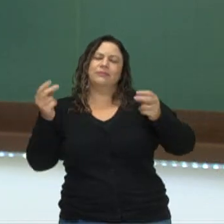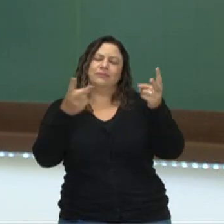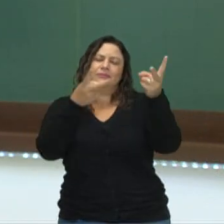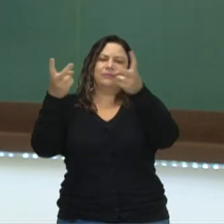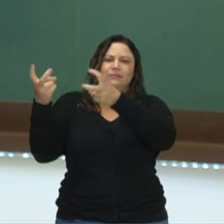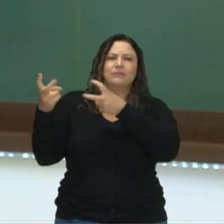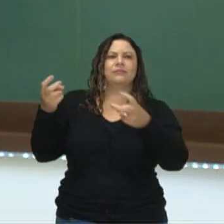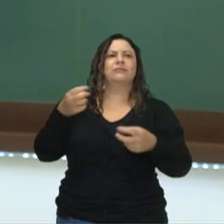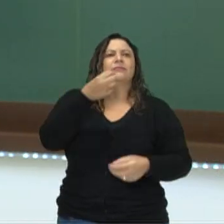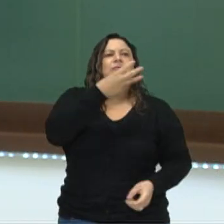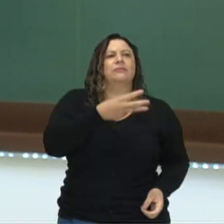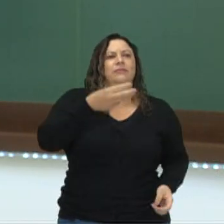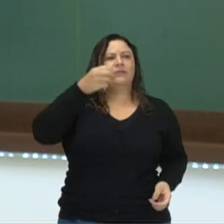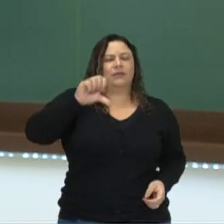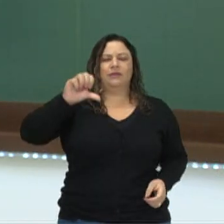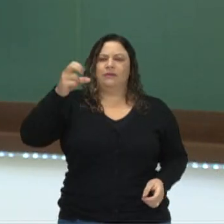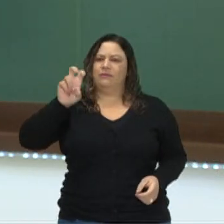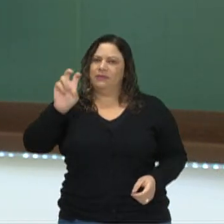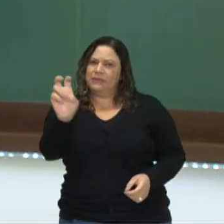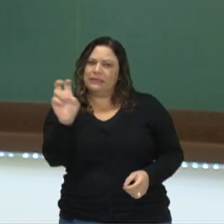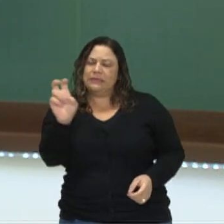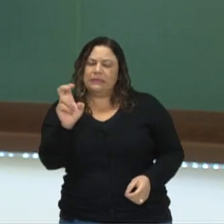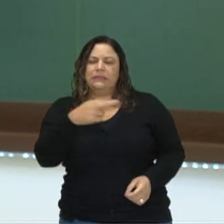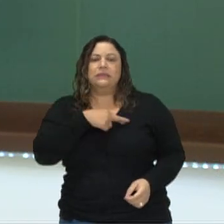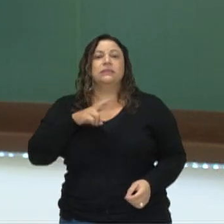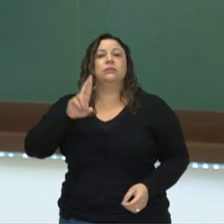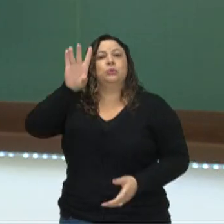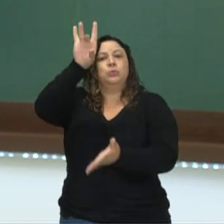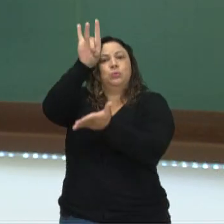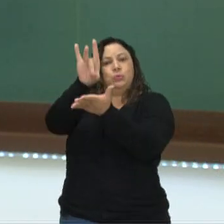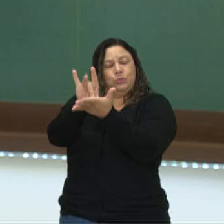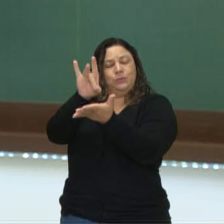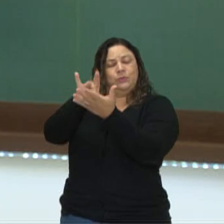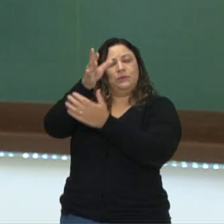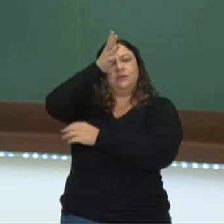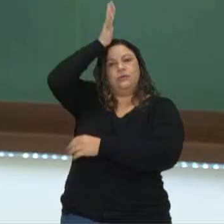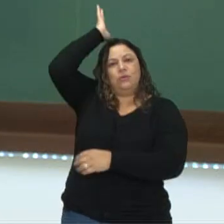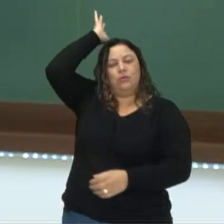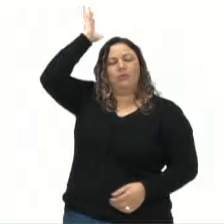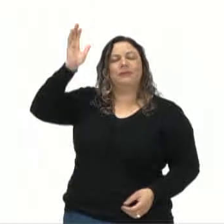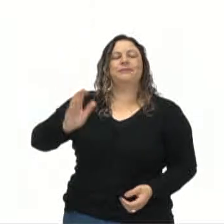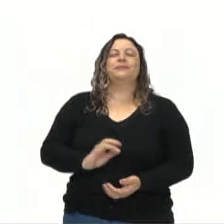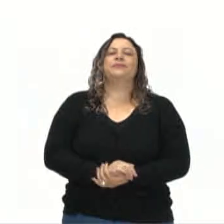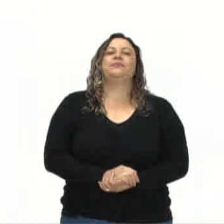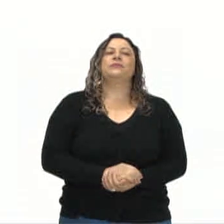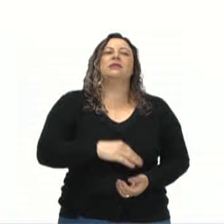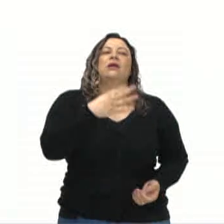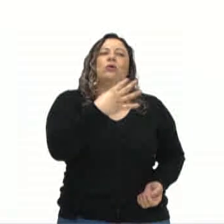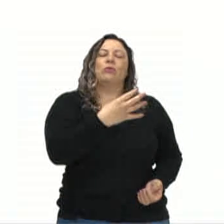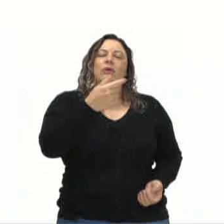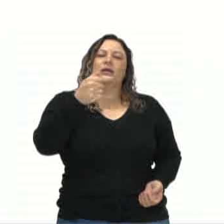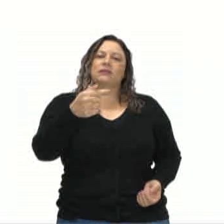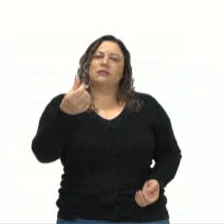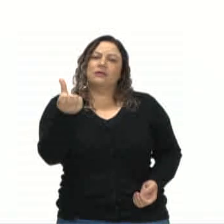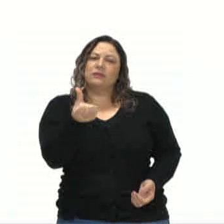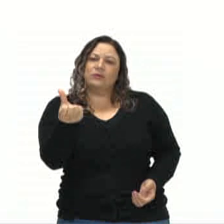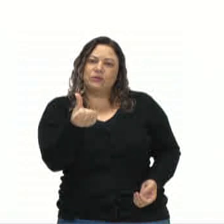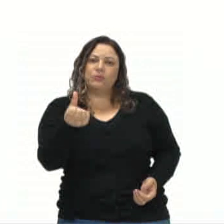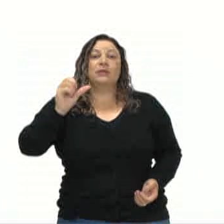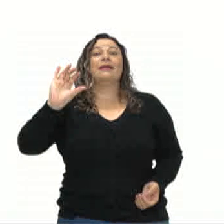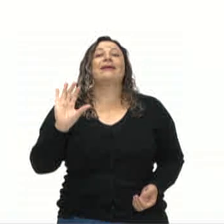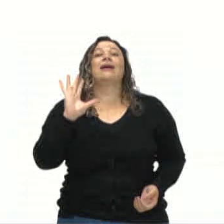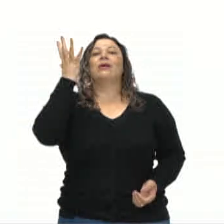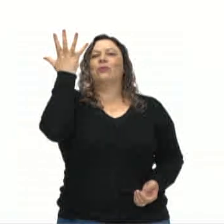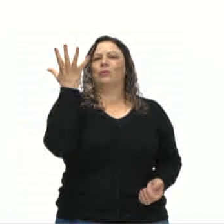em 395, a religião oficial do Império Romano, tá? Em 476, aconteceu